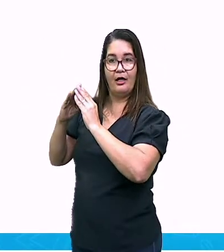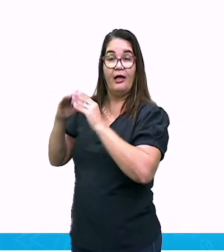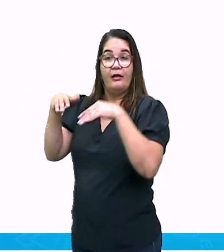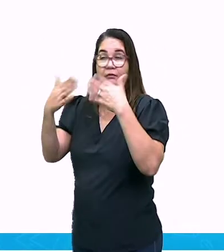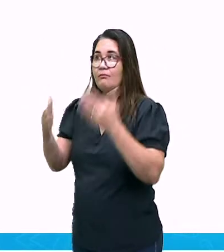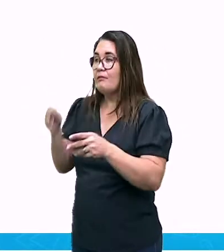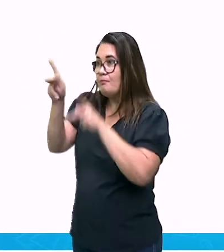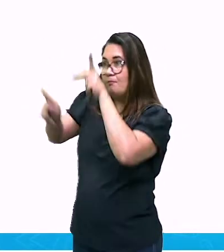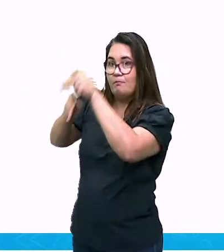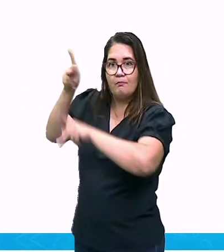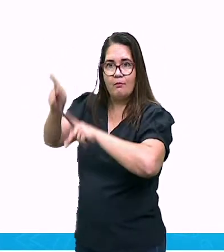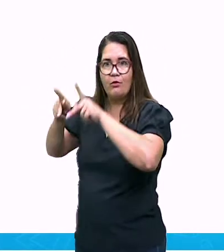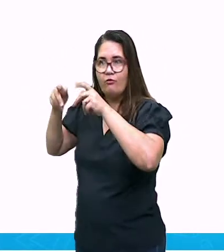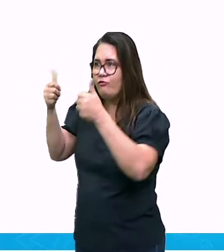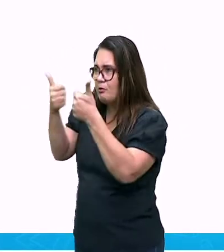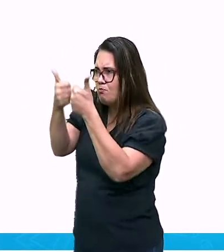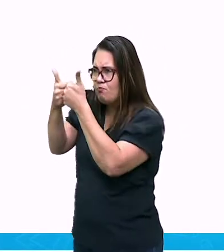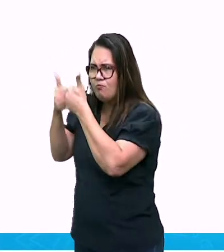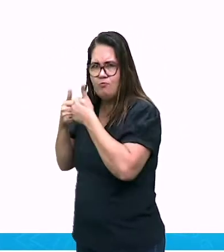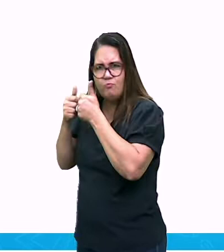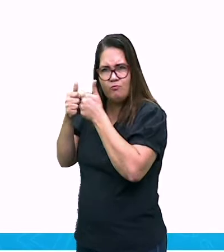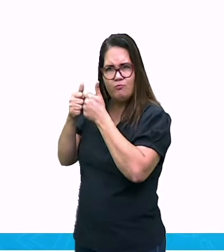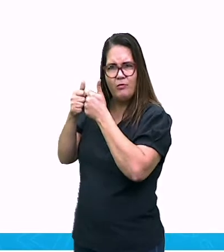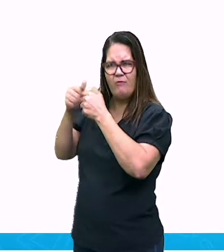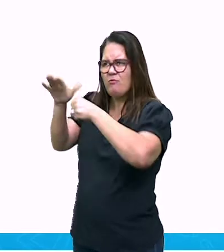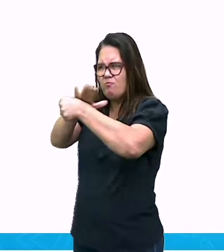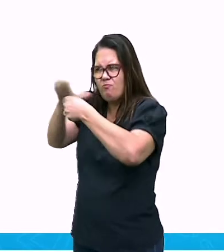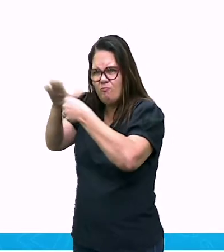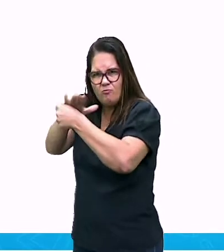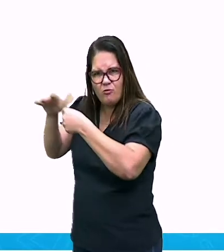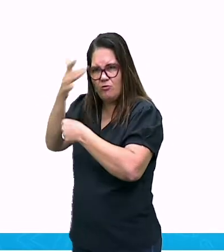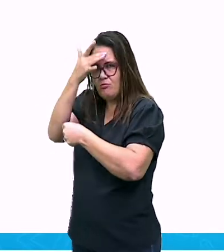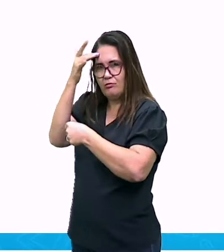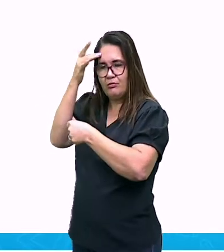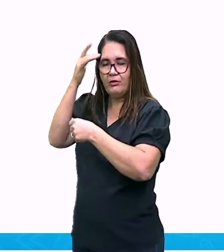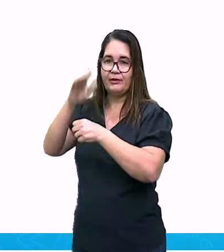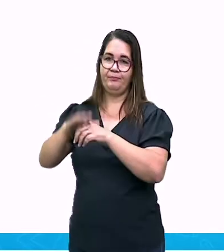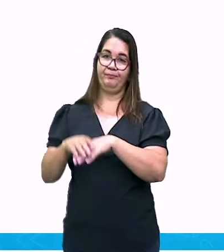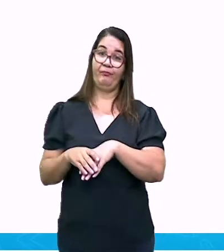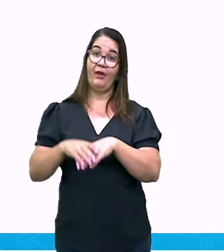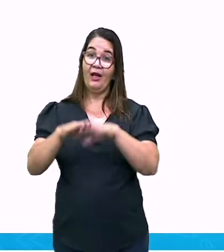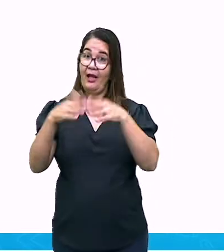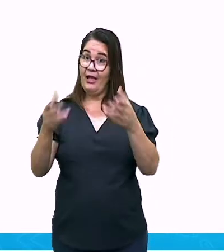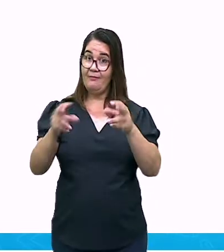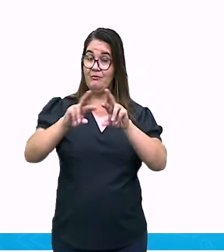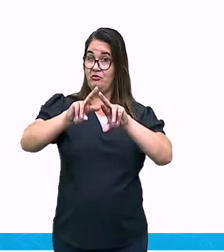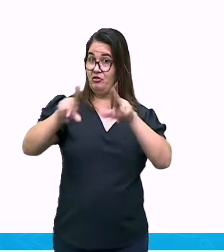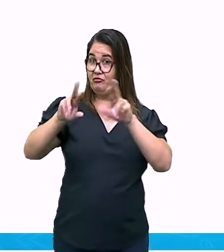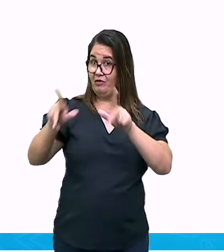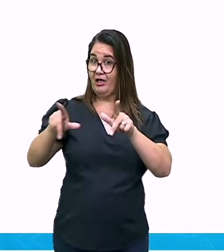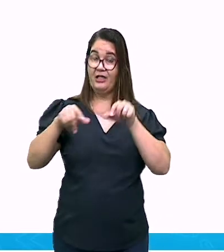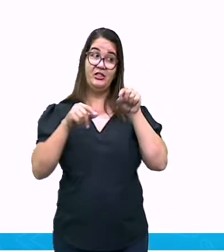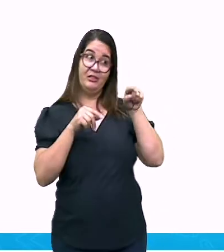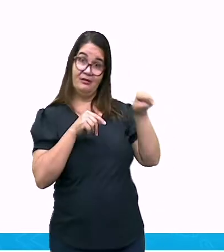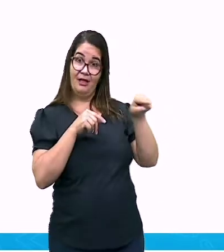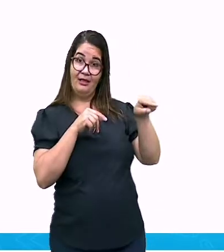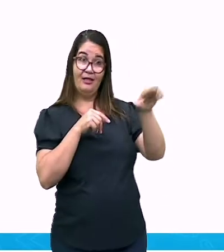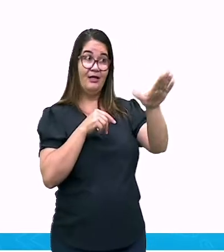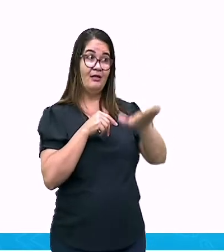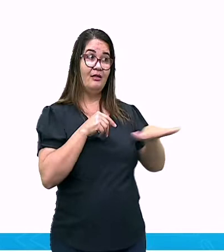um pertinho do outro. Já aqui nessa imagem, na zona rural, a gente vê um cercadinho que possivelmente